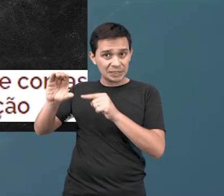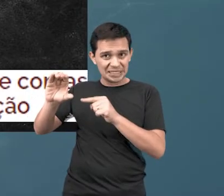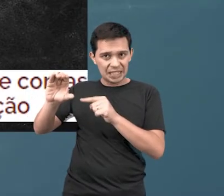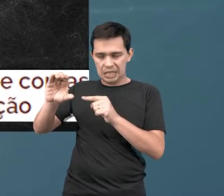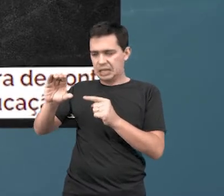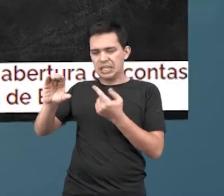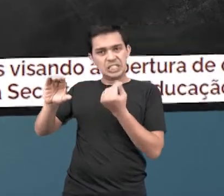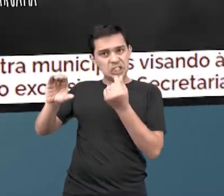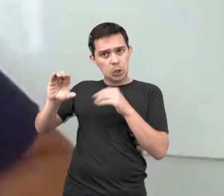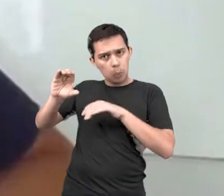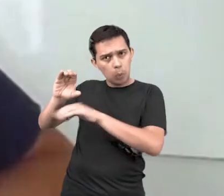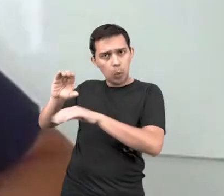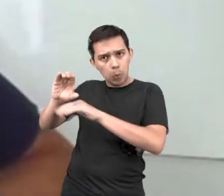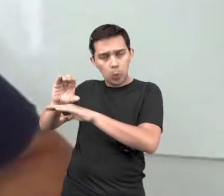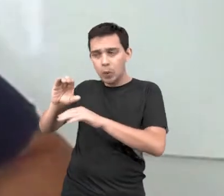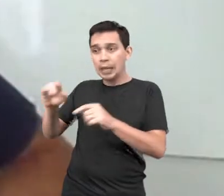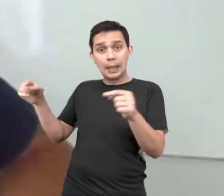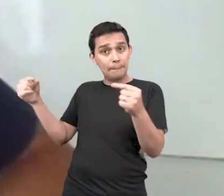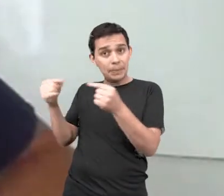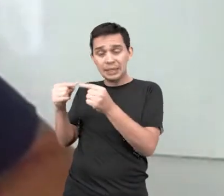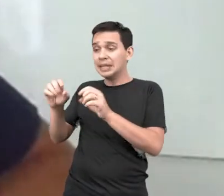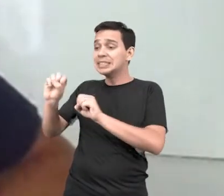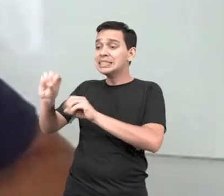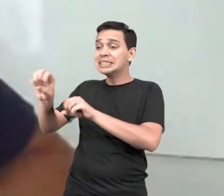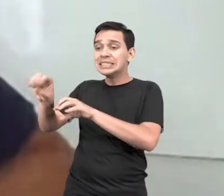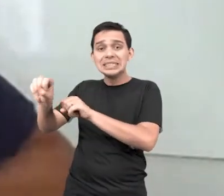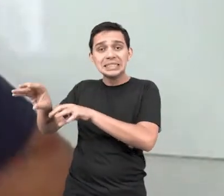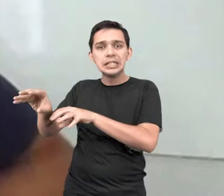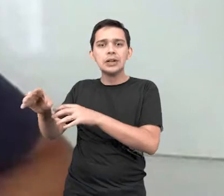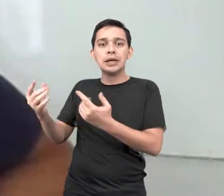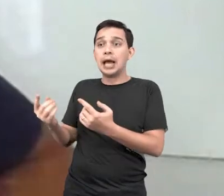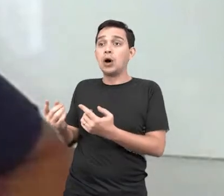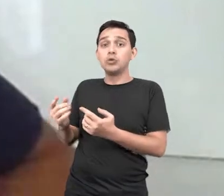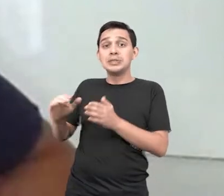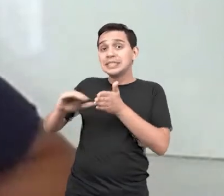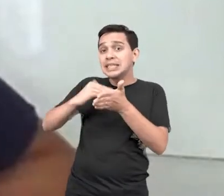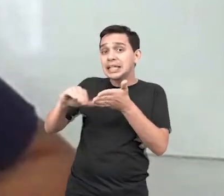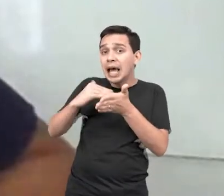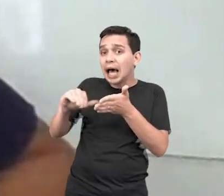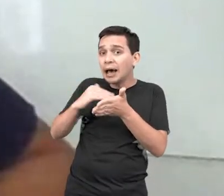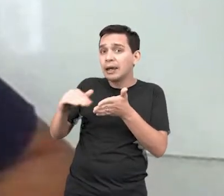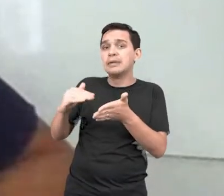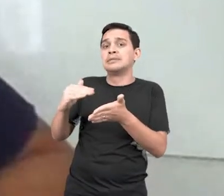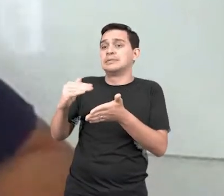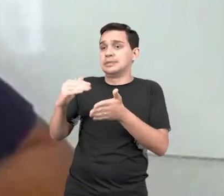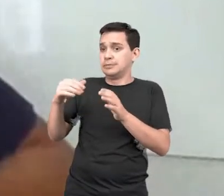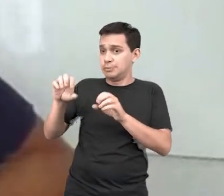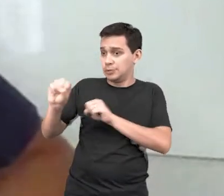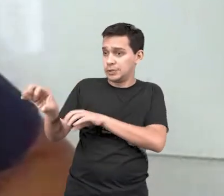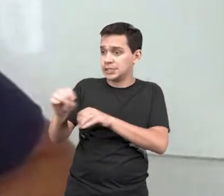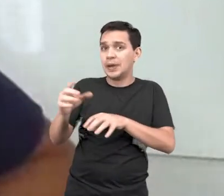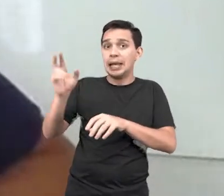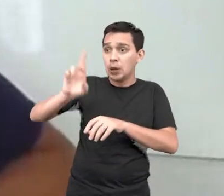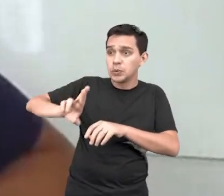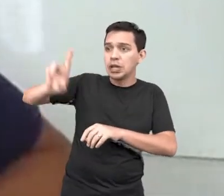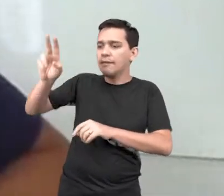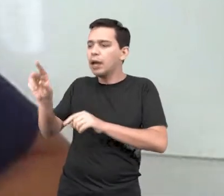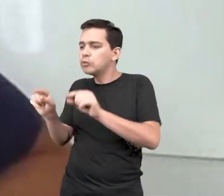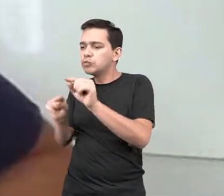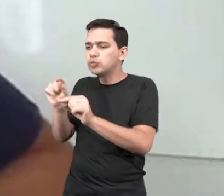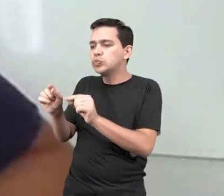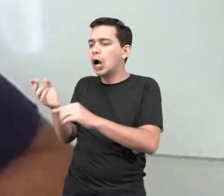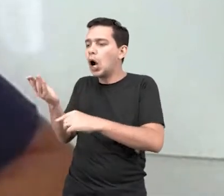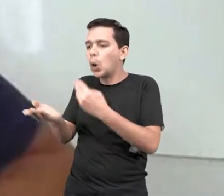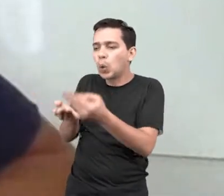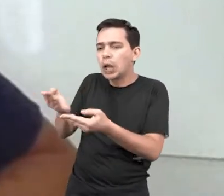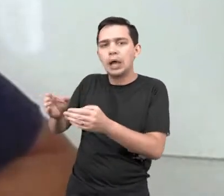chama, uma conta específica da educação, que deve ser gerida, ela deve ser de titularidade do secretário de Educação e gerida por esse